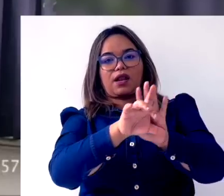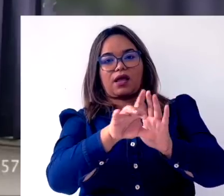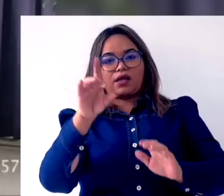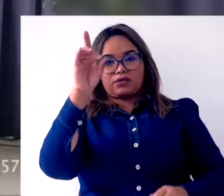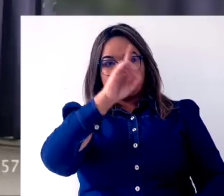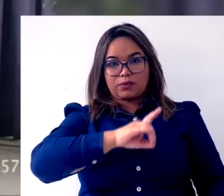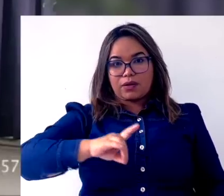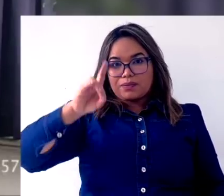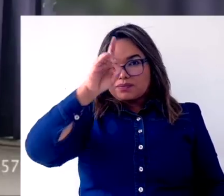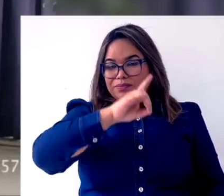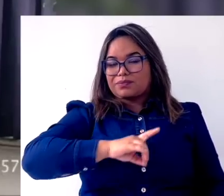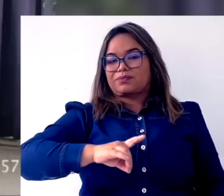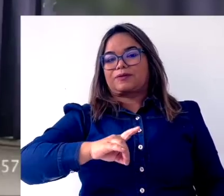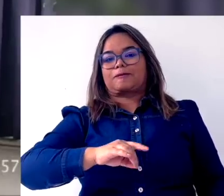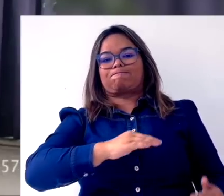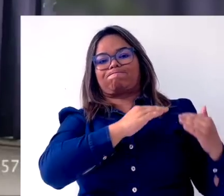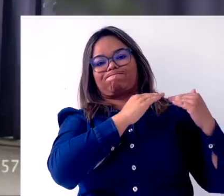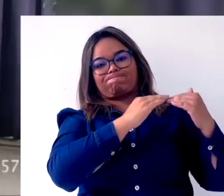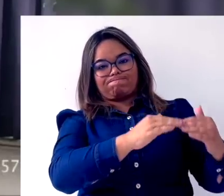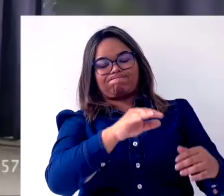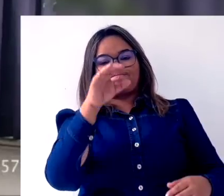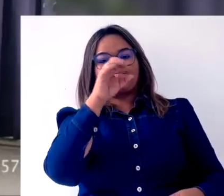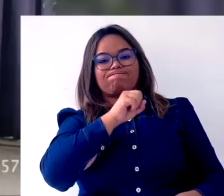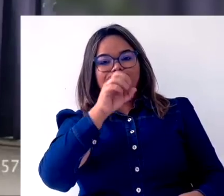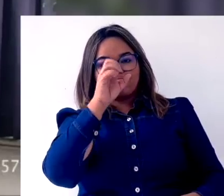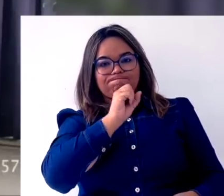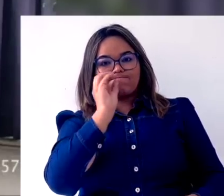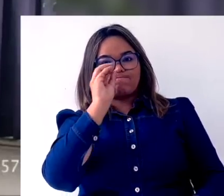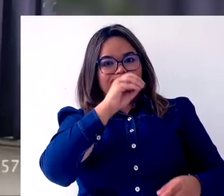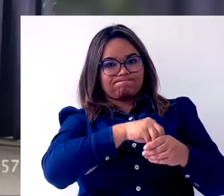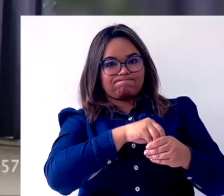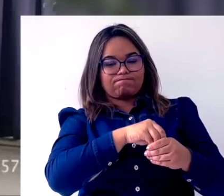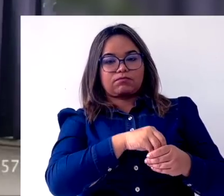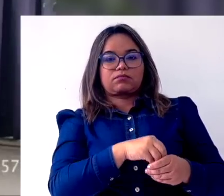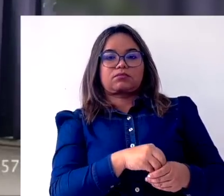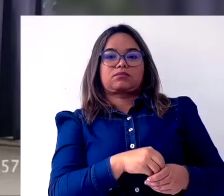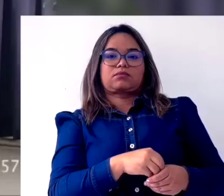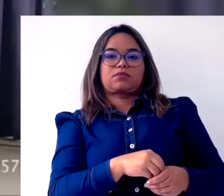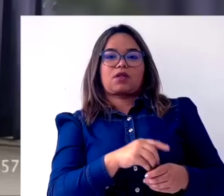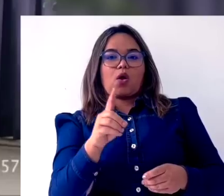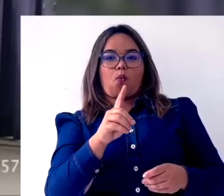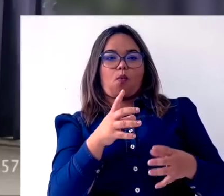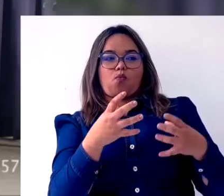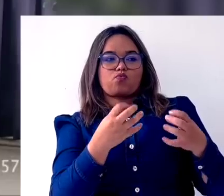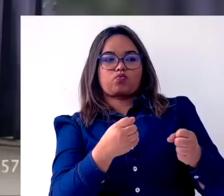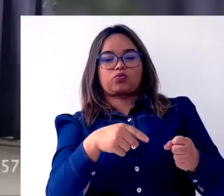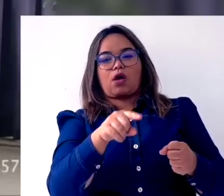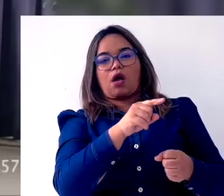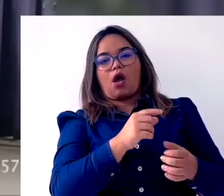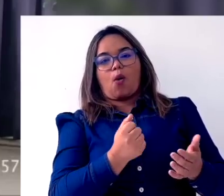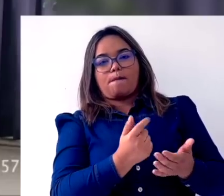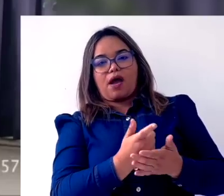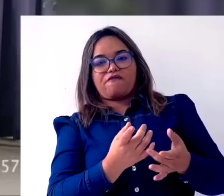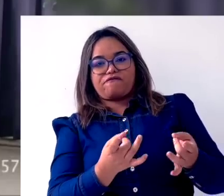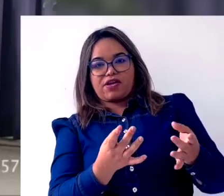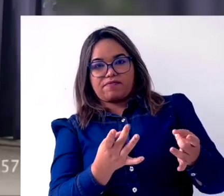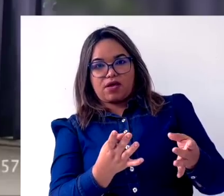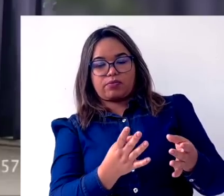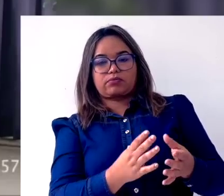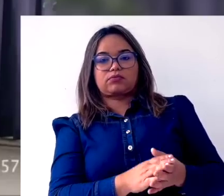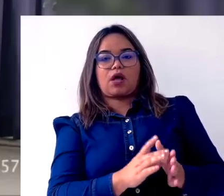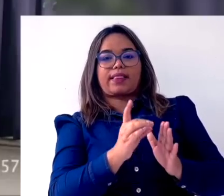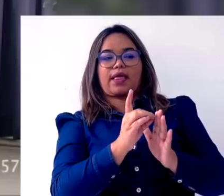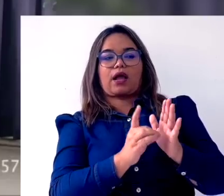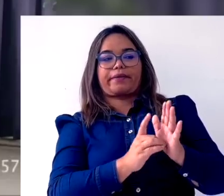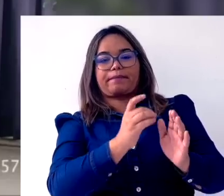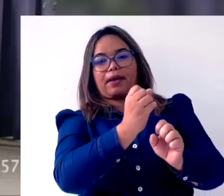o sábado incluída nela, não foi permitido que comprassem ou vendessem, e então um decreto de morte. Foi isso que